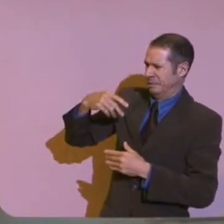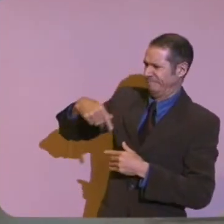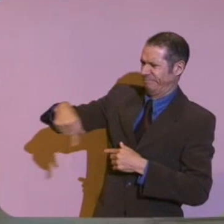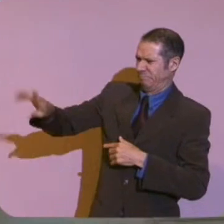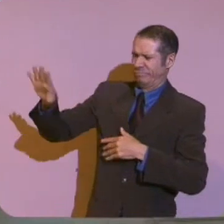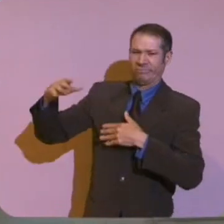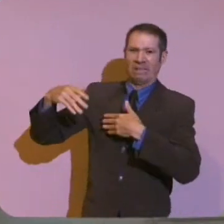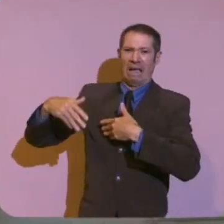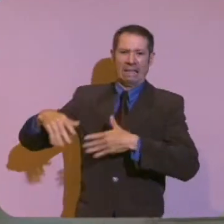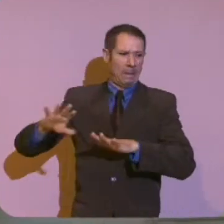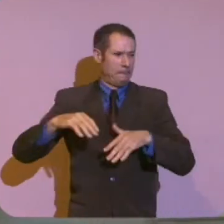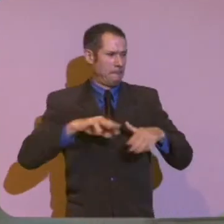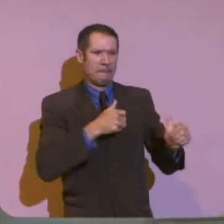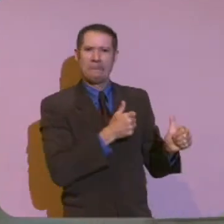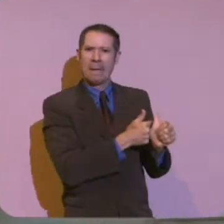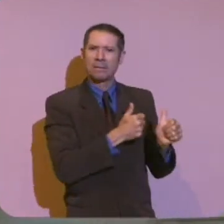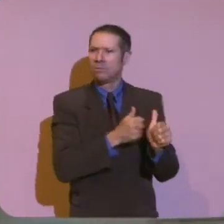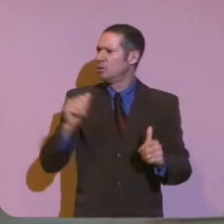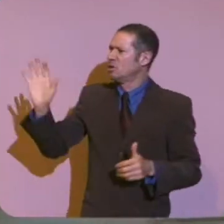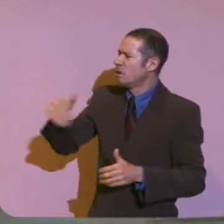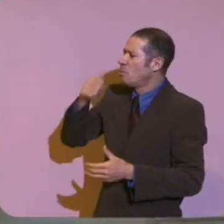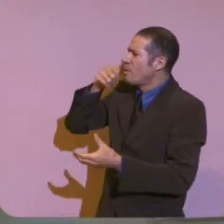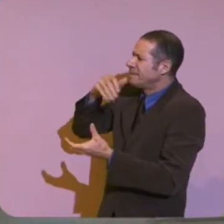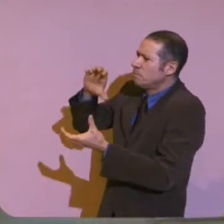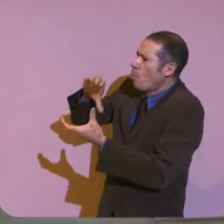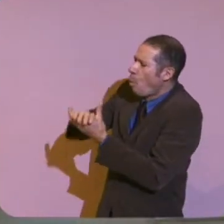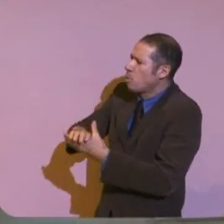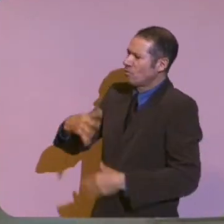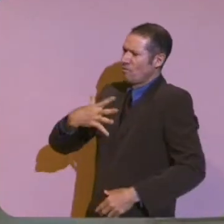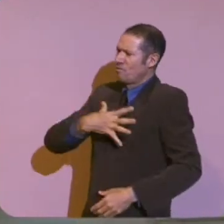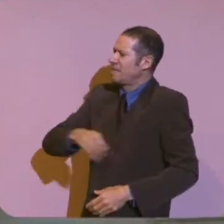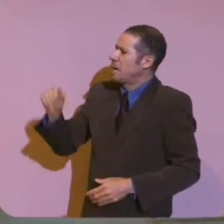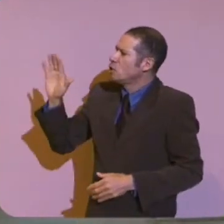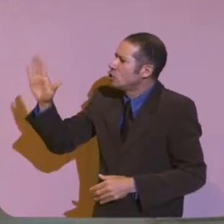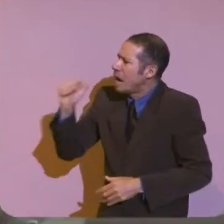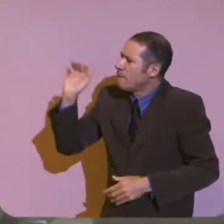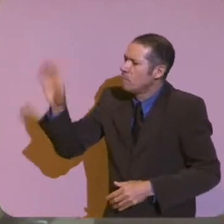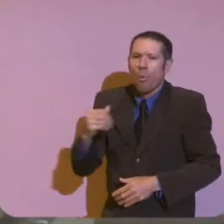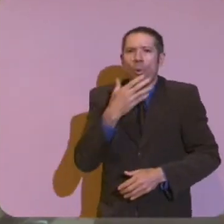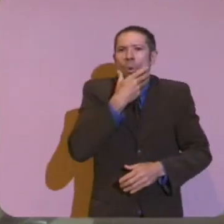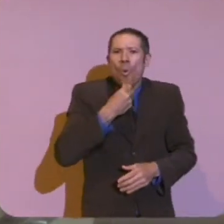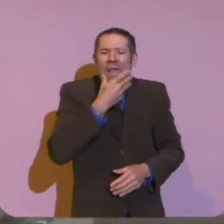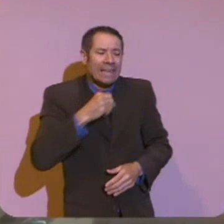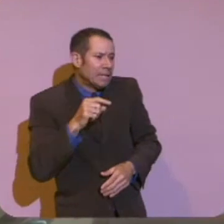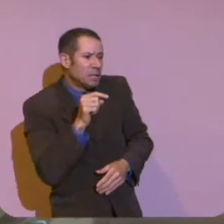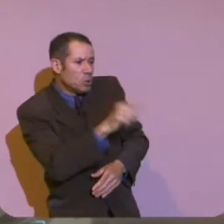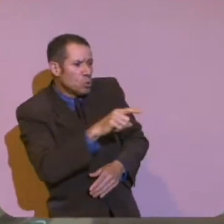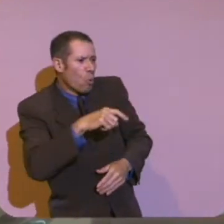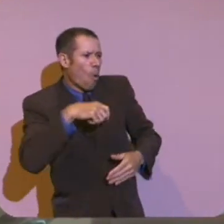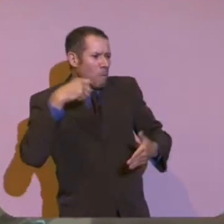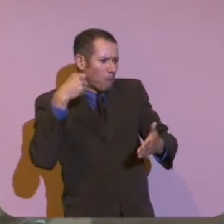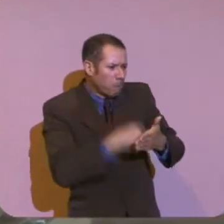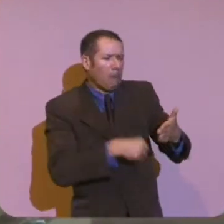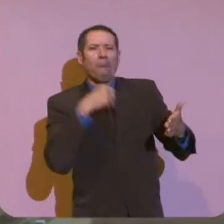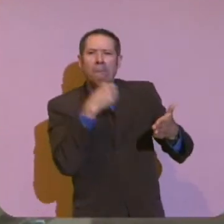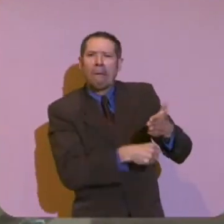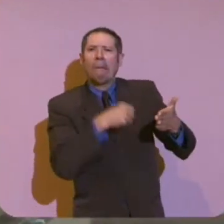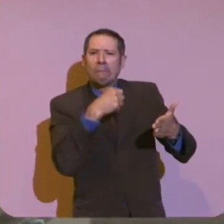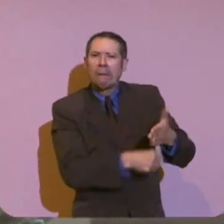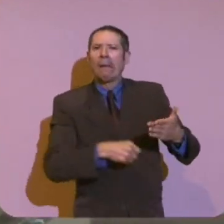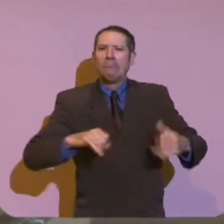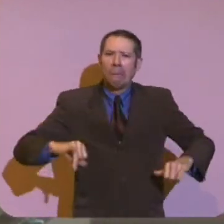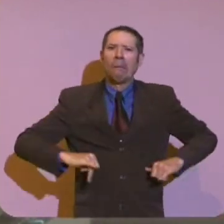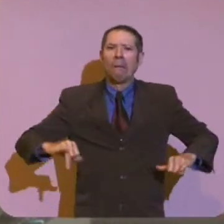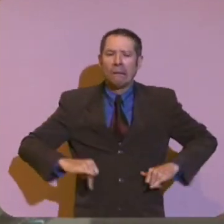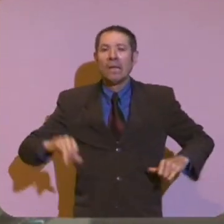fugir. E então chamou a esposa, chamou a filha. E aquele homem estava em luta consigo mesmo, porque